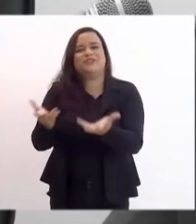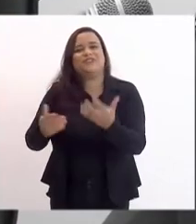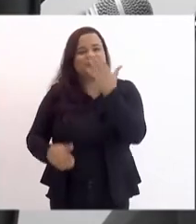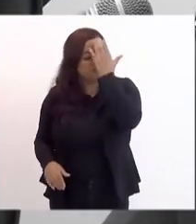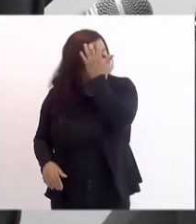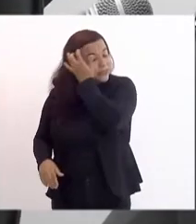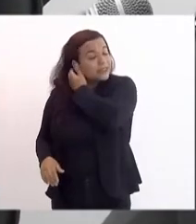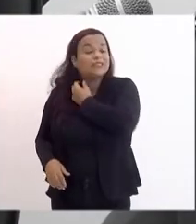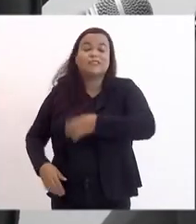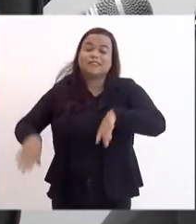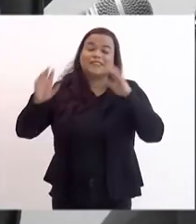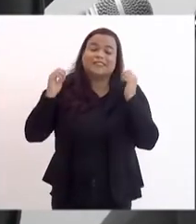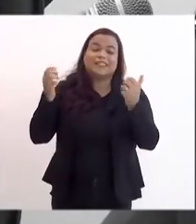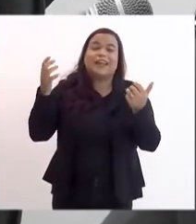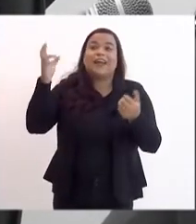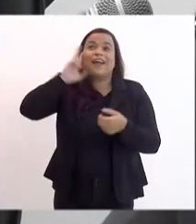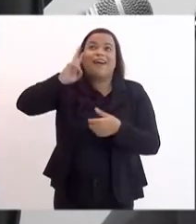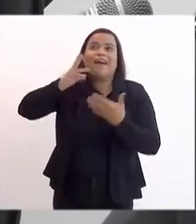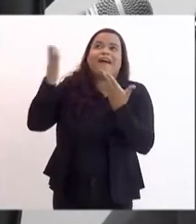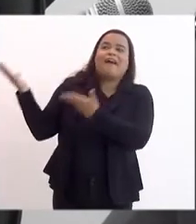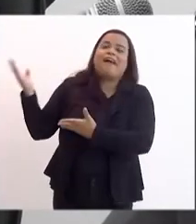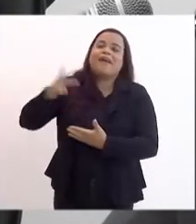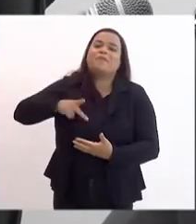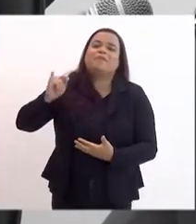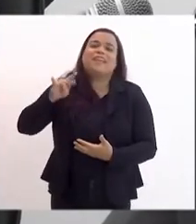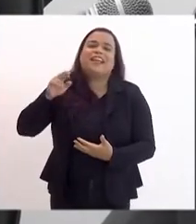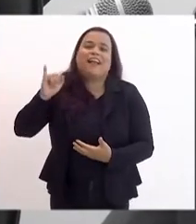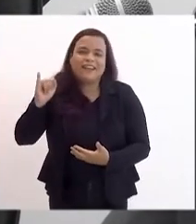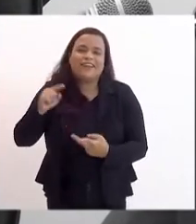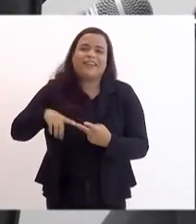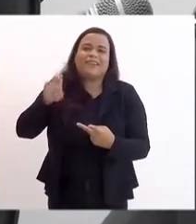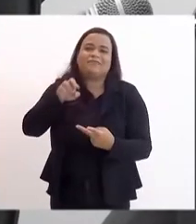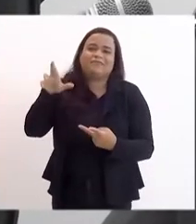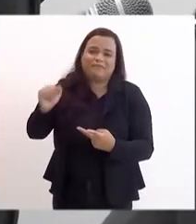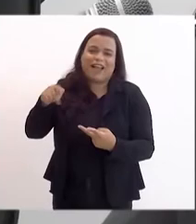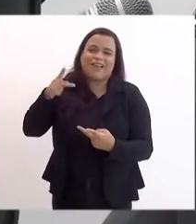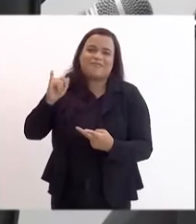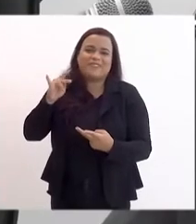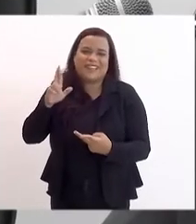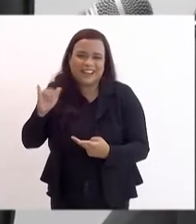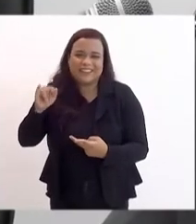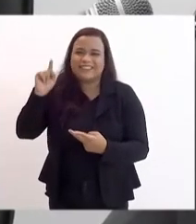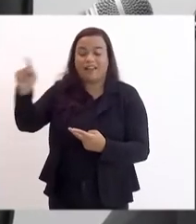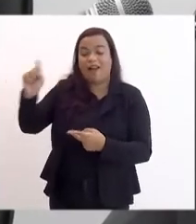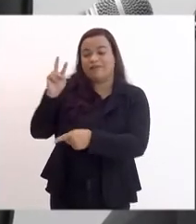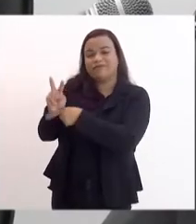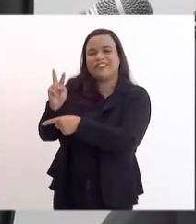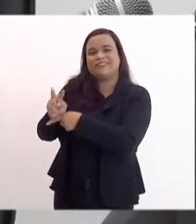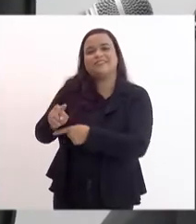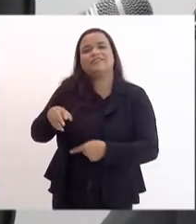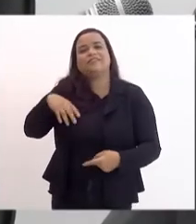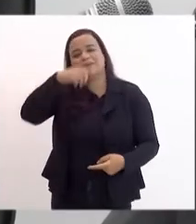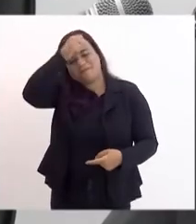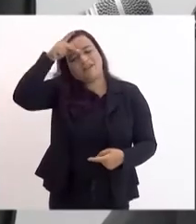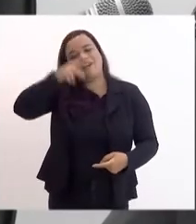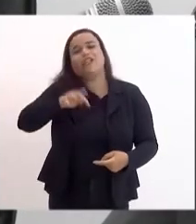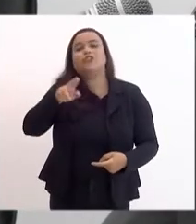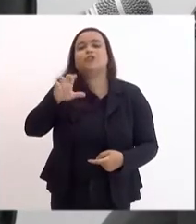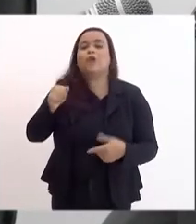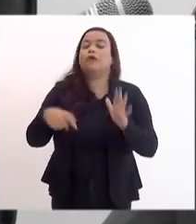Salve Piraí, Barra do Piraí, toda aquela região muito bem defendida pelo nosso Tutuca. Então, 16 da pauta. Projeto de